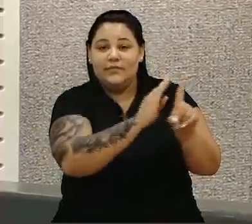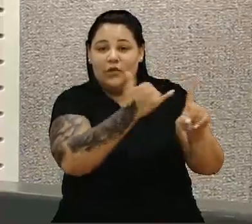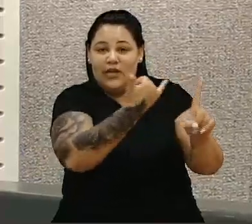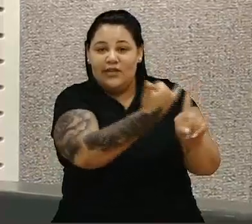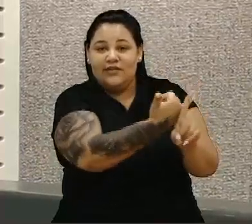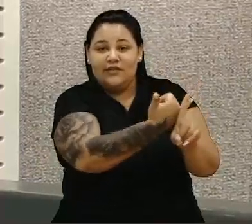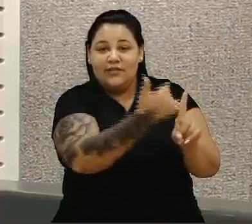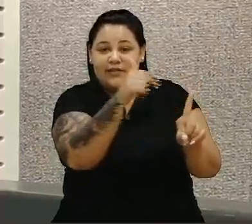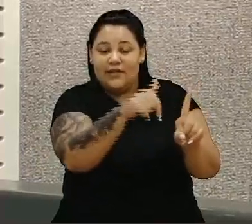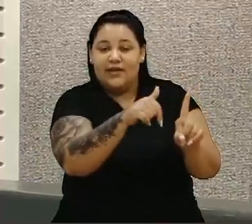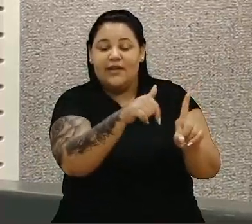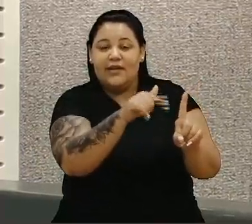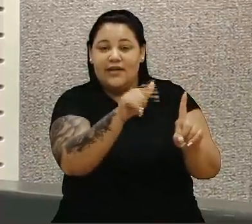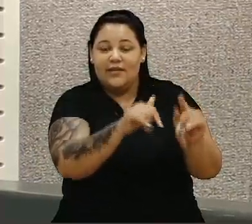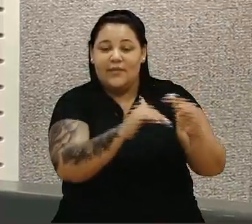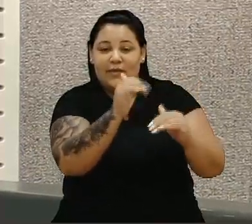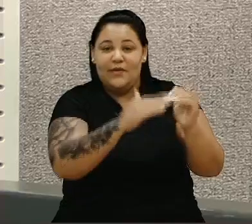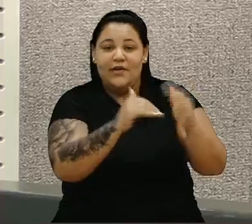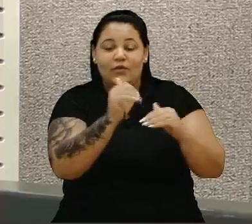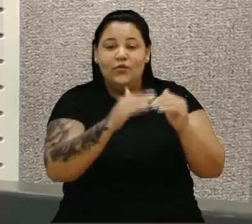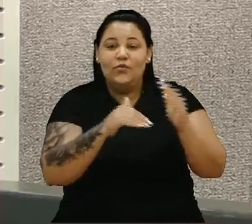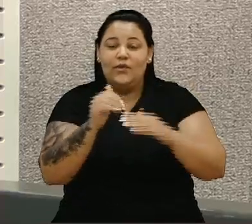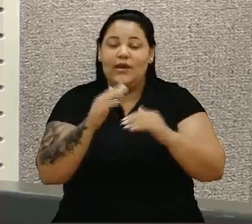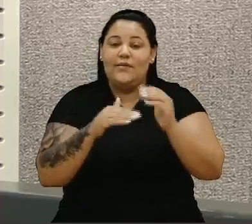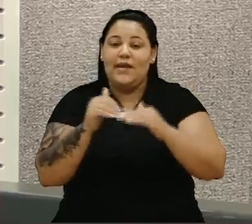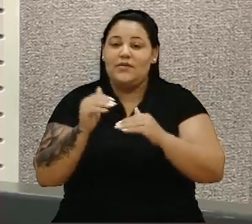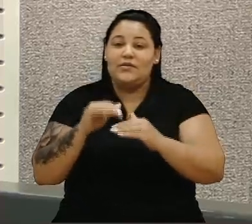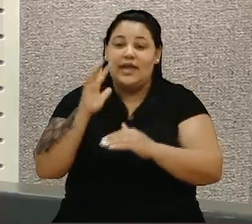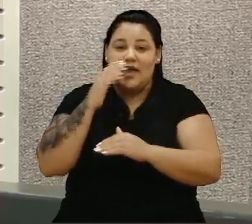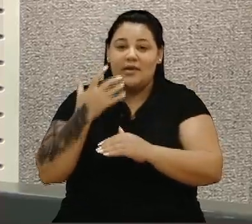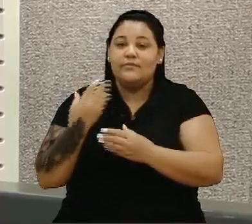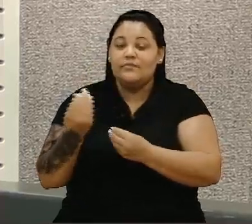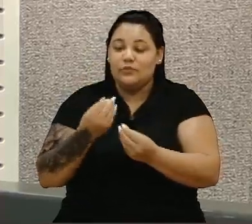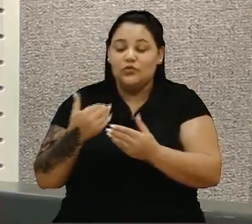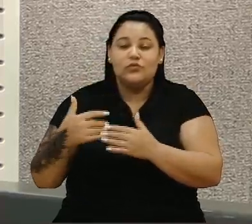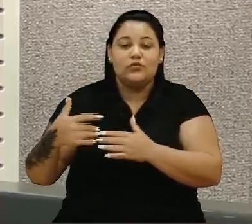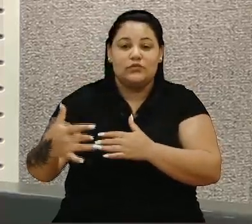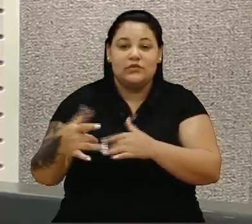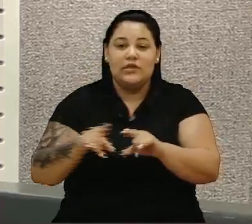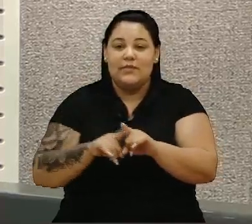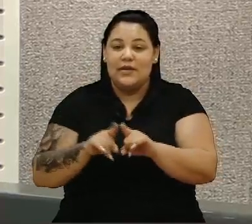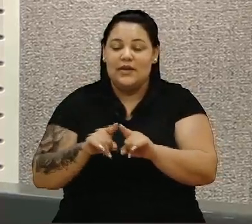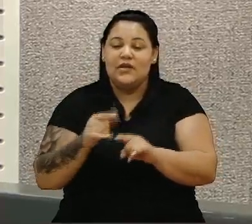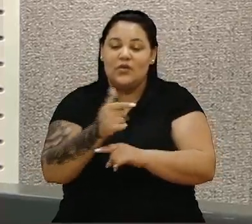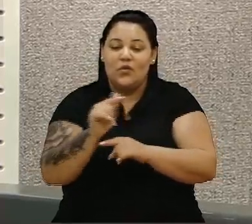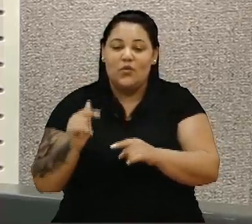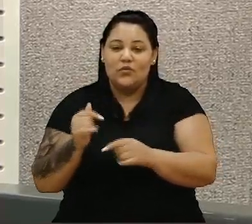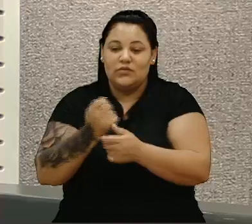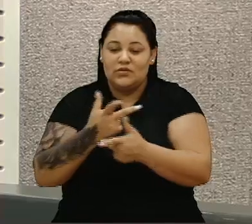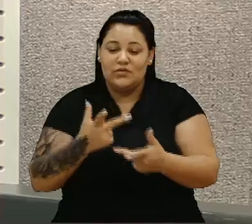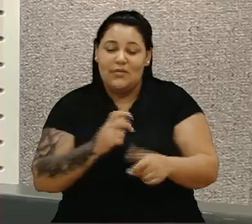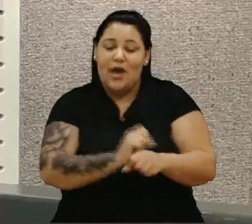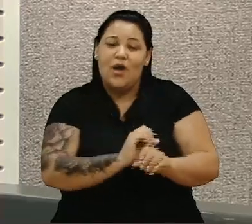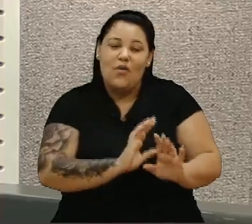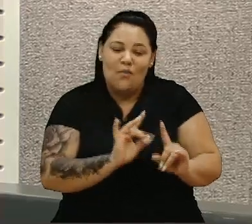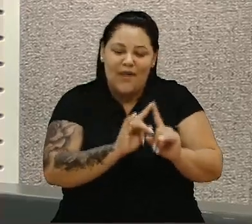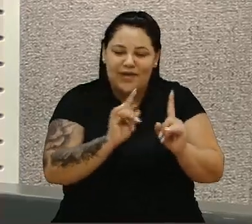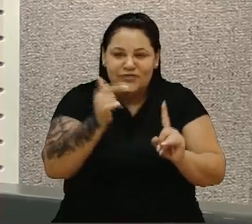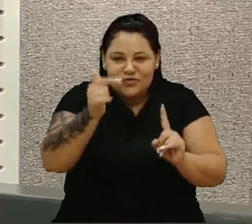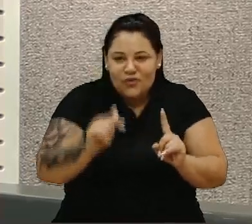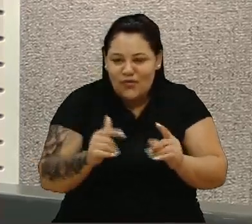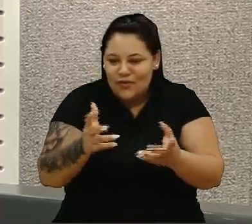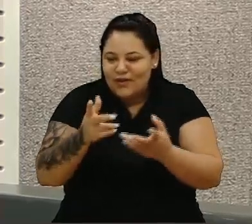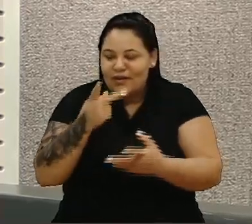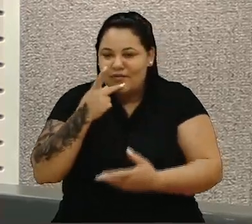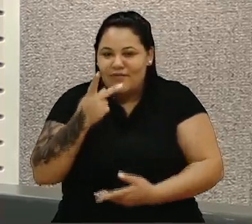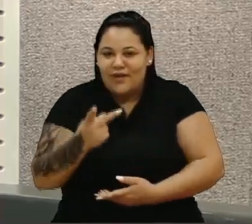alunos, mas era uma prática que acontecia. E, de lá para cá, muitas coisas avançaram, outras coisas, infelizmente, ficaram paradas. E, de novo, reforçar a nossa